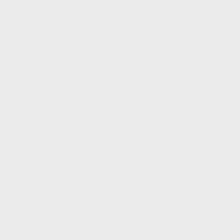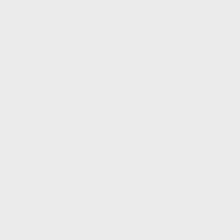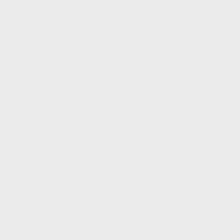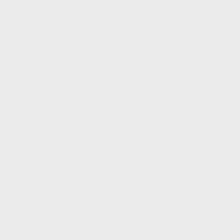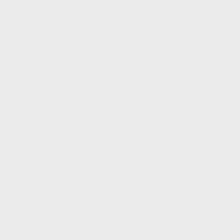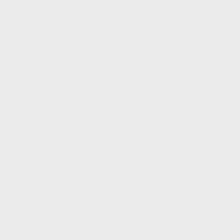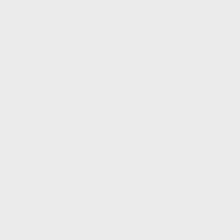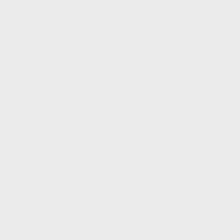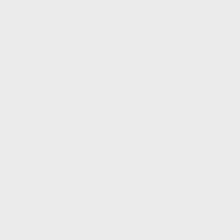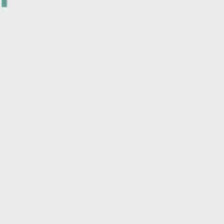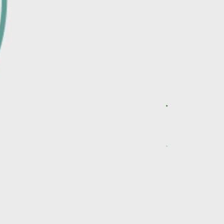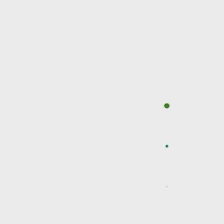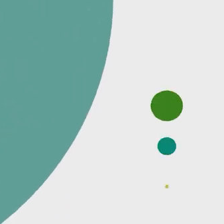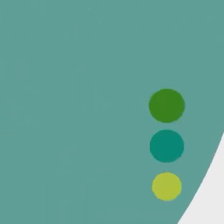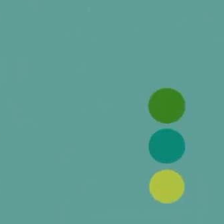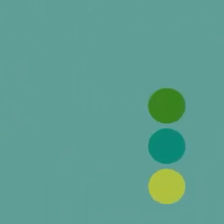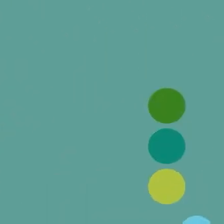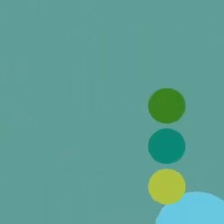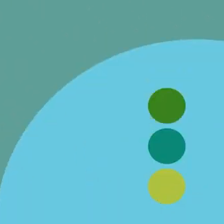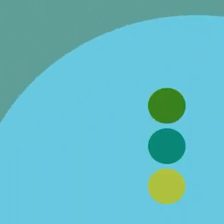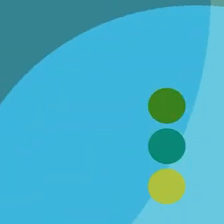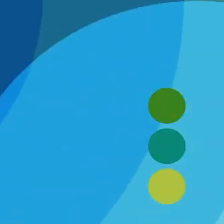E aí